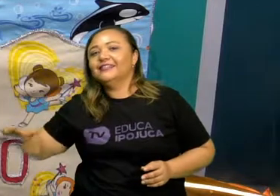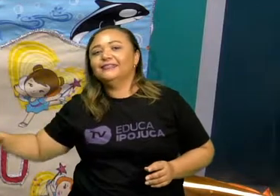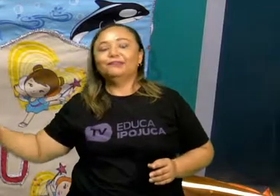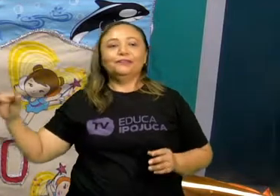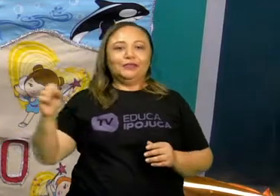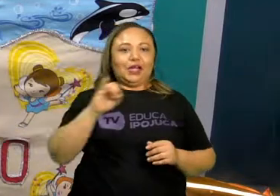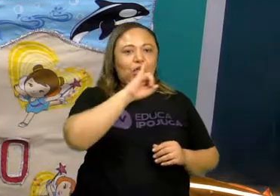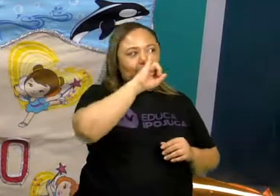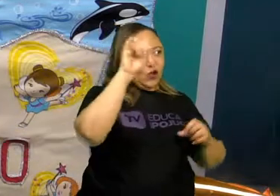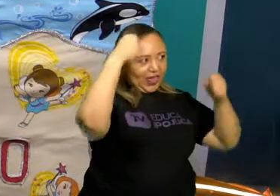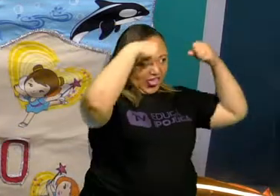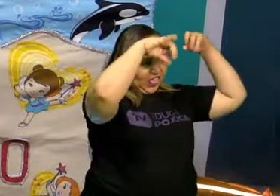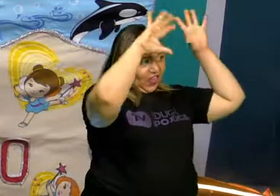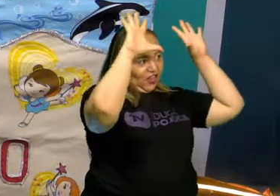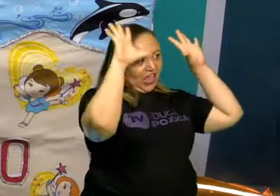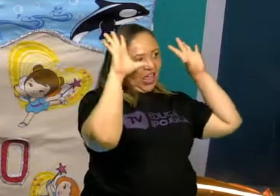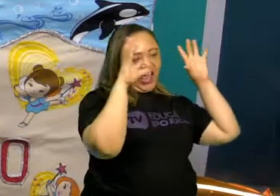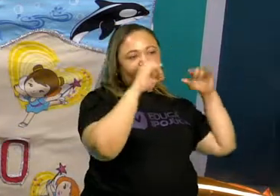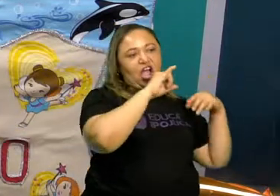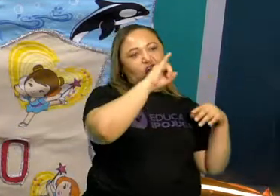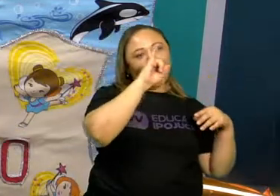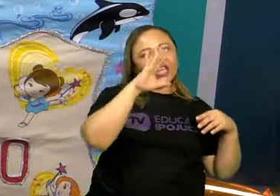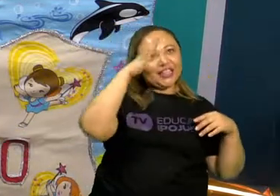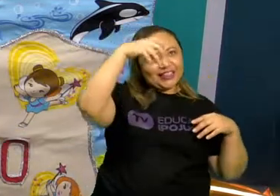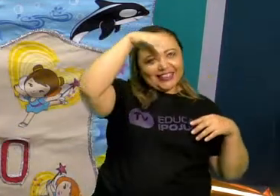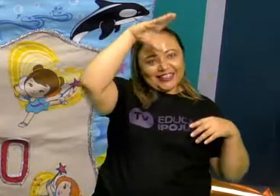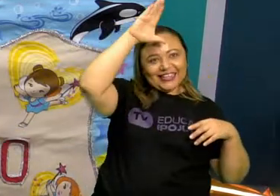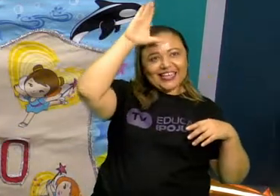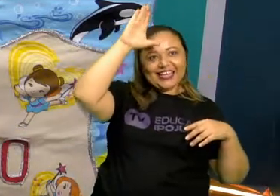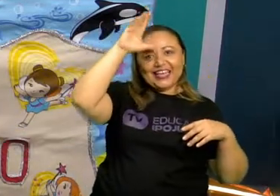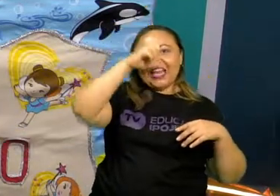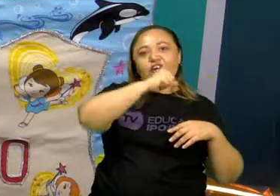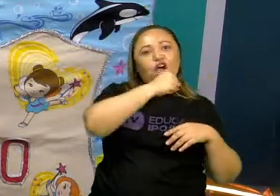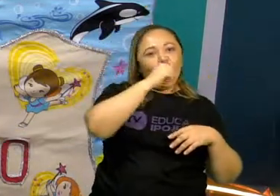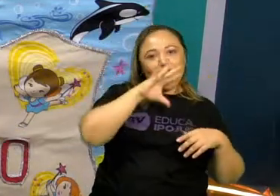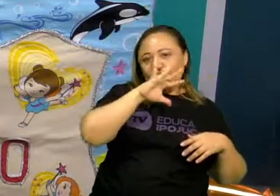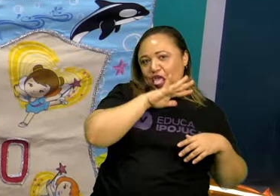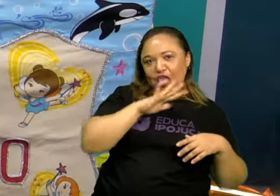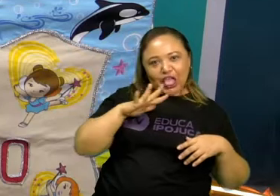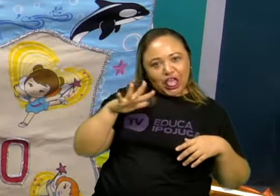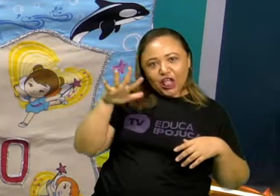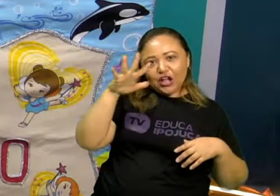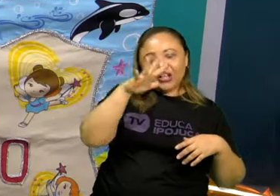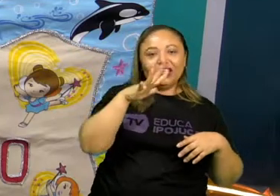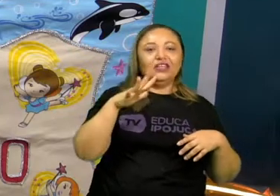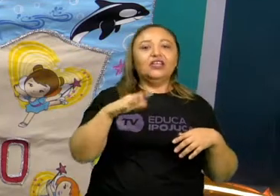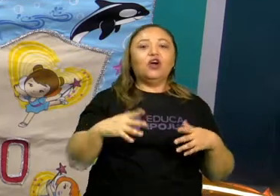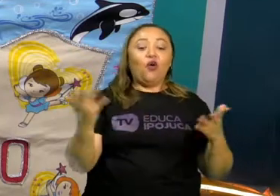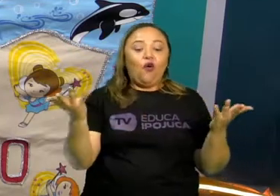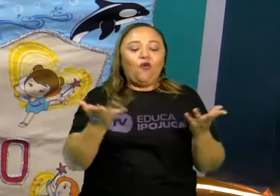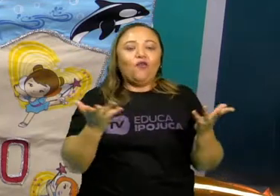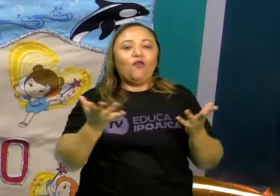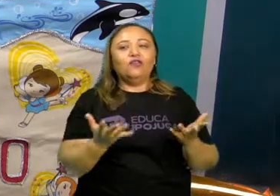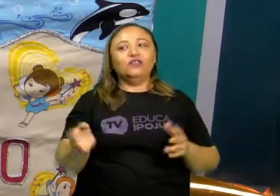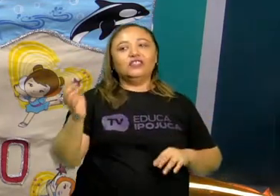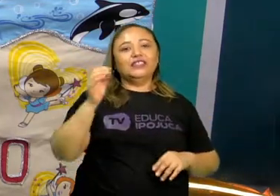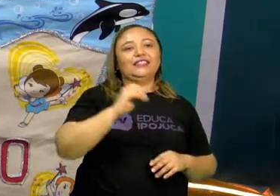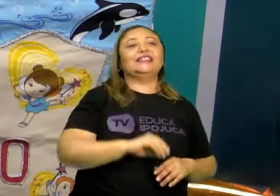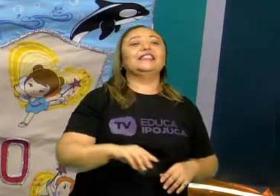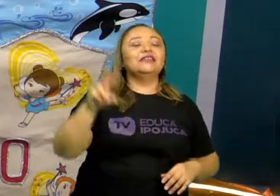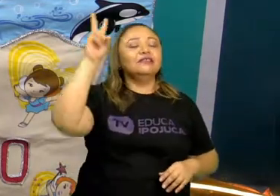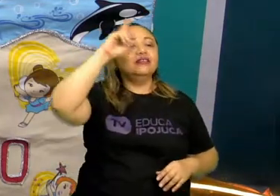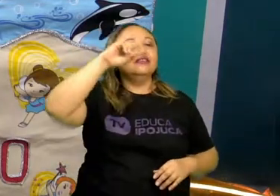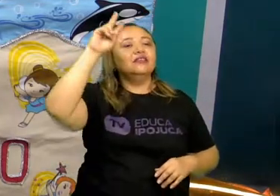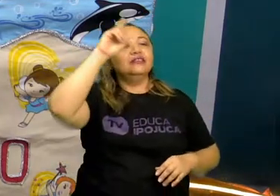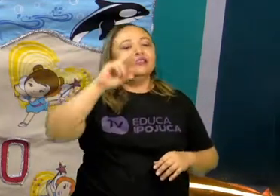criançada! Olá, leiturinha! Olá, tia Lê! Olá, gente! E hoje, criançada, nós temos uma história bem